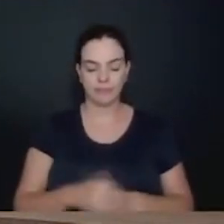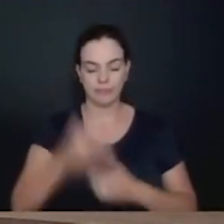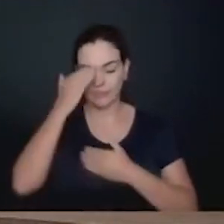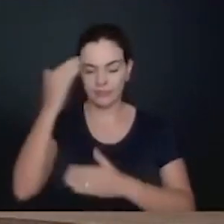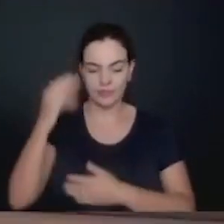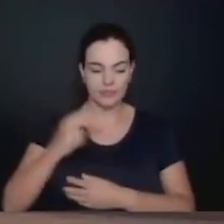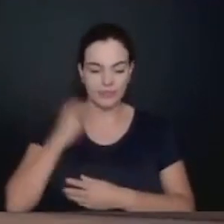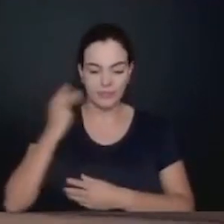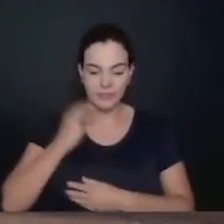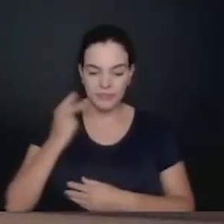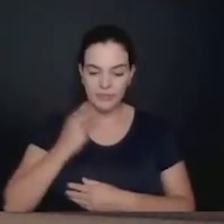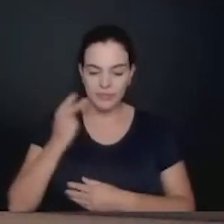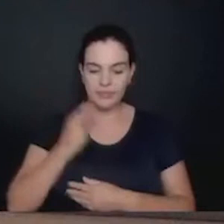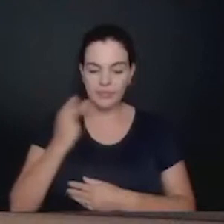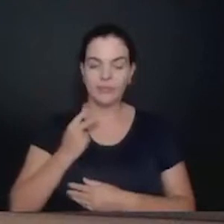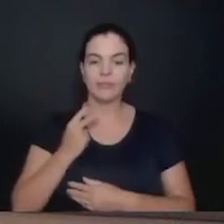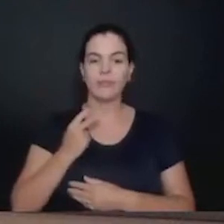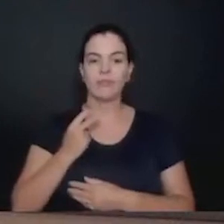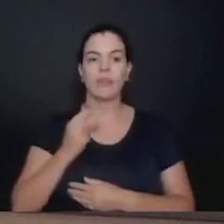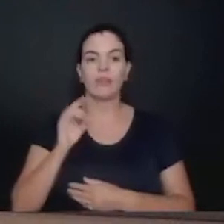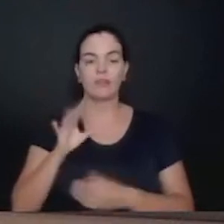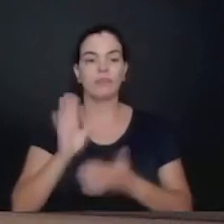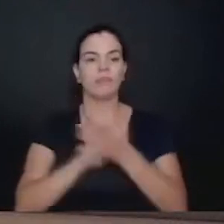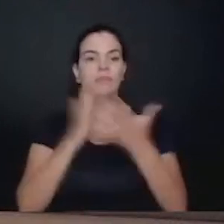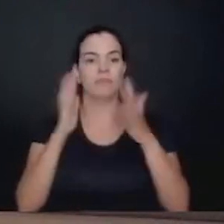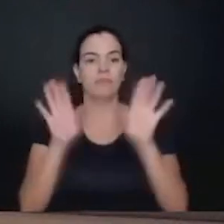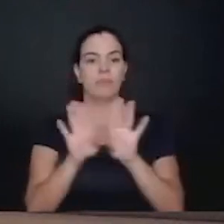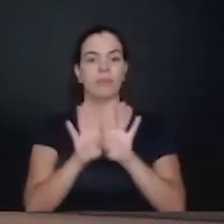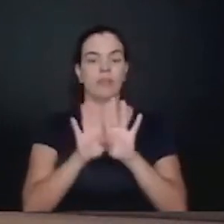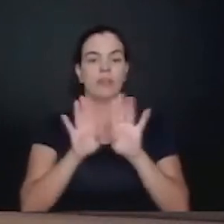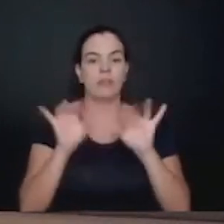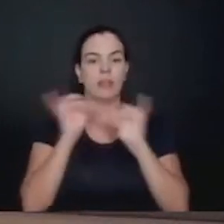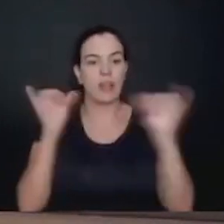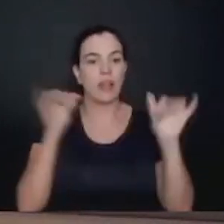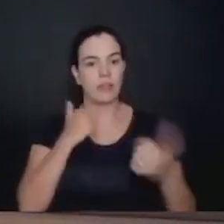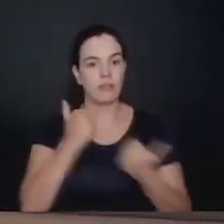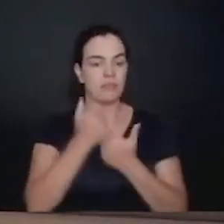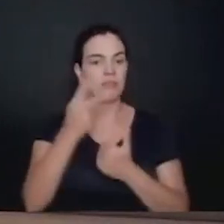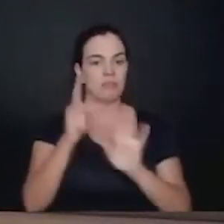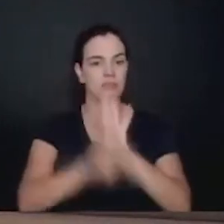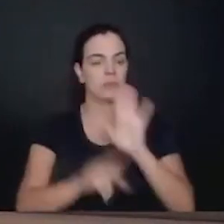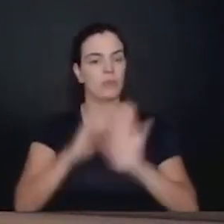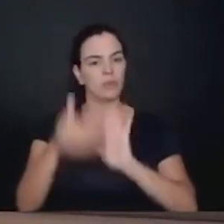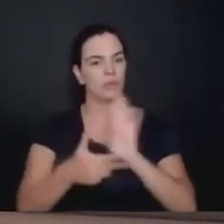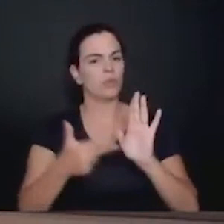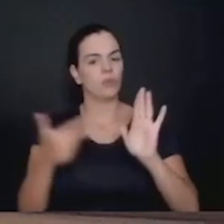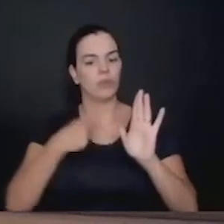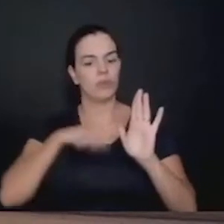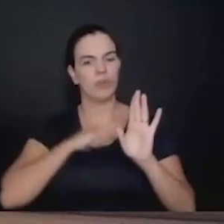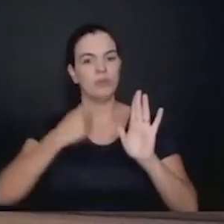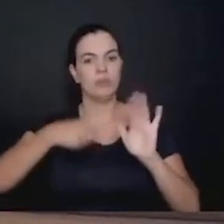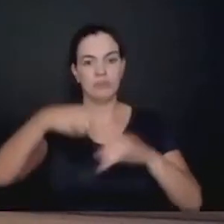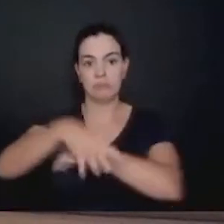para parabenizar e declarar meu apoio ao seu projeto, acho que tudo aquilo que for para conscientização é muito importante que nós trabalhamos. O